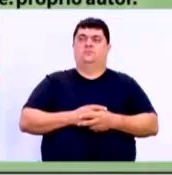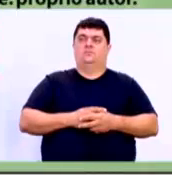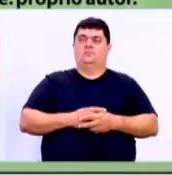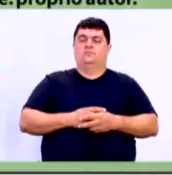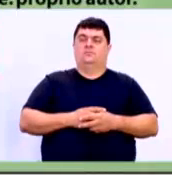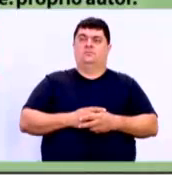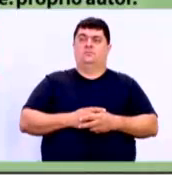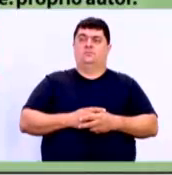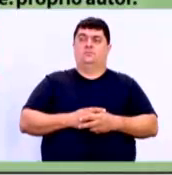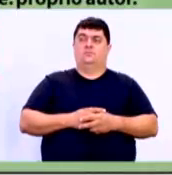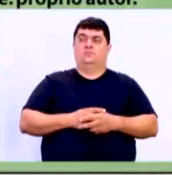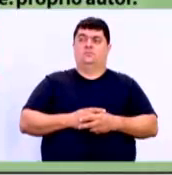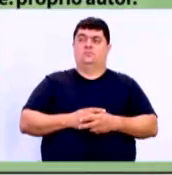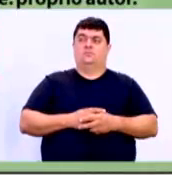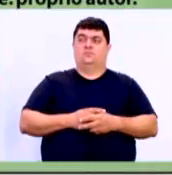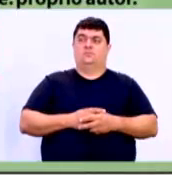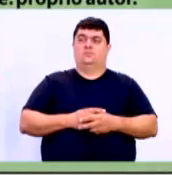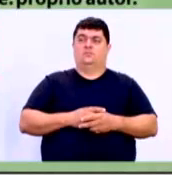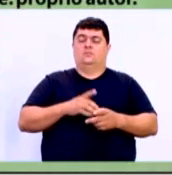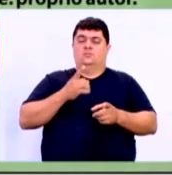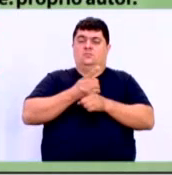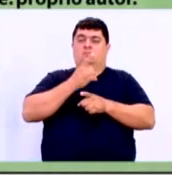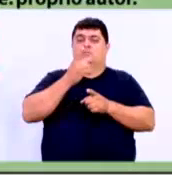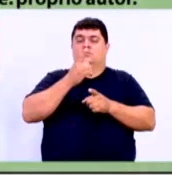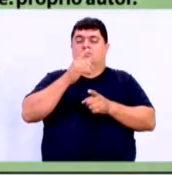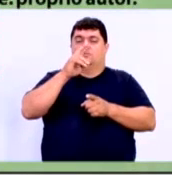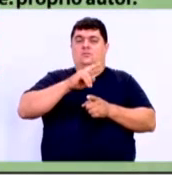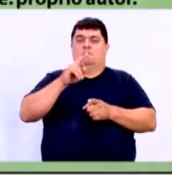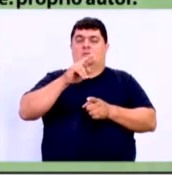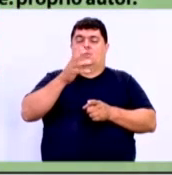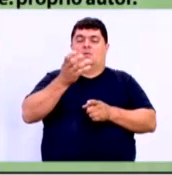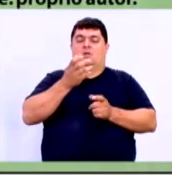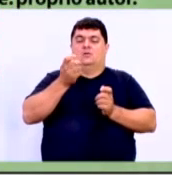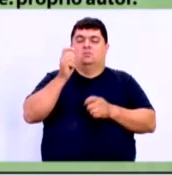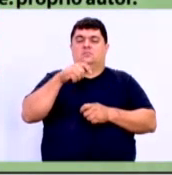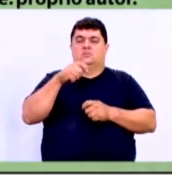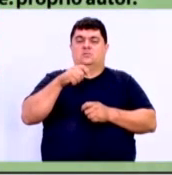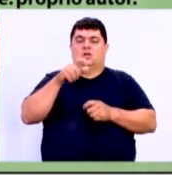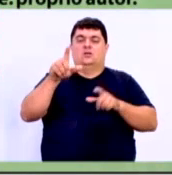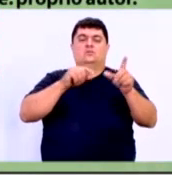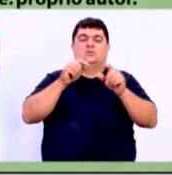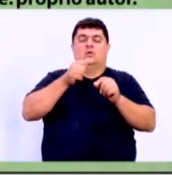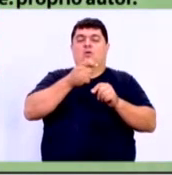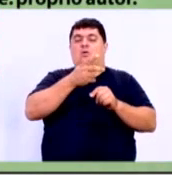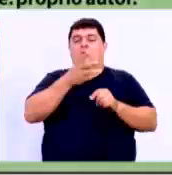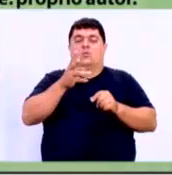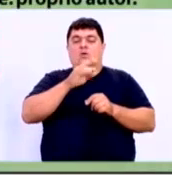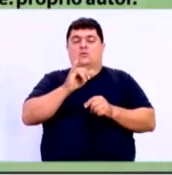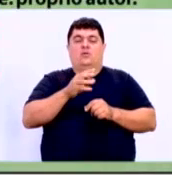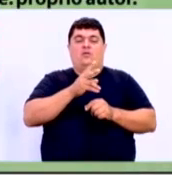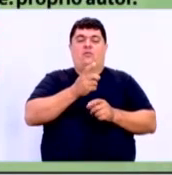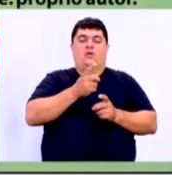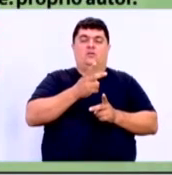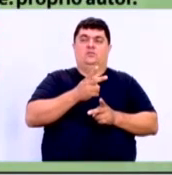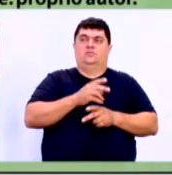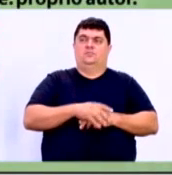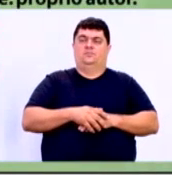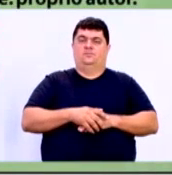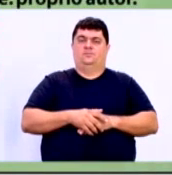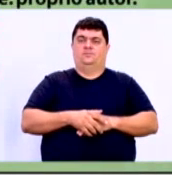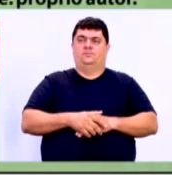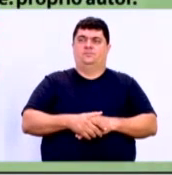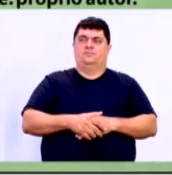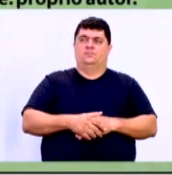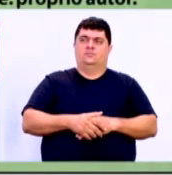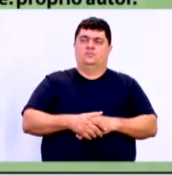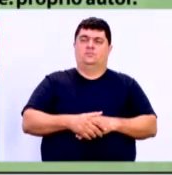que serve isso? Achamos um valor, a gente pode definir o preço de venda, o preço de venda.